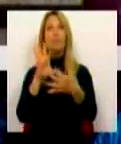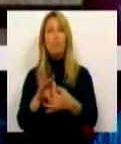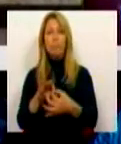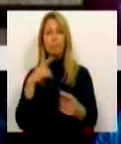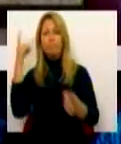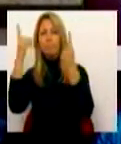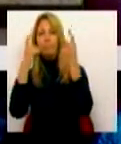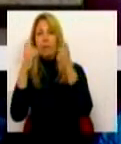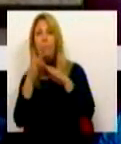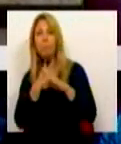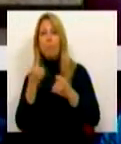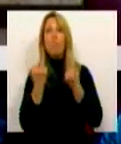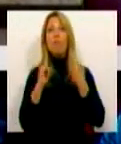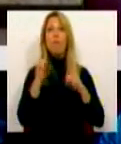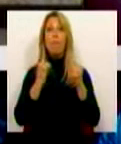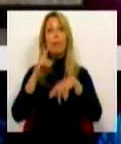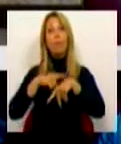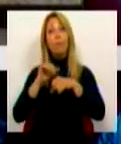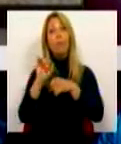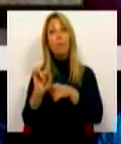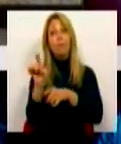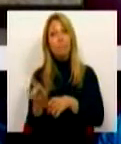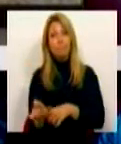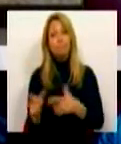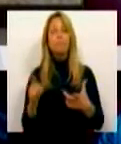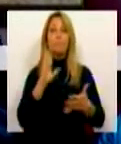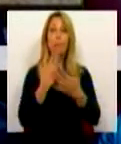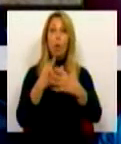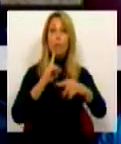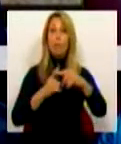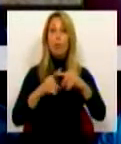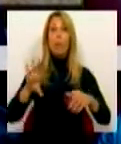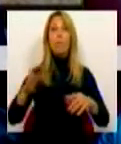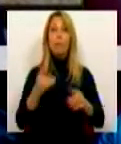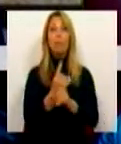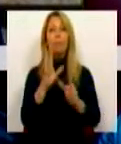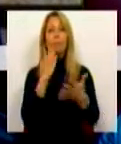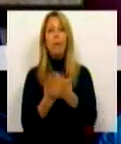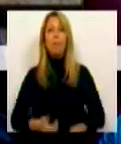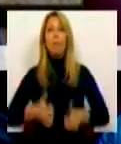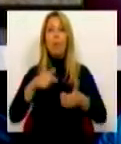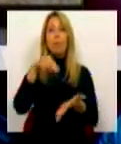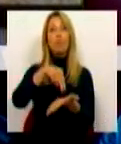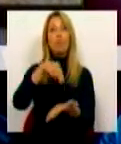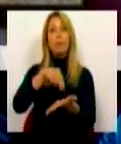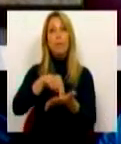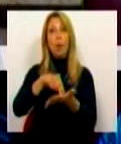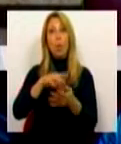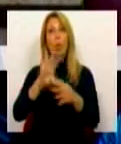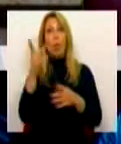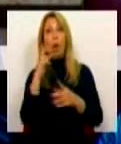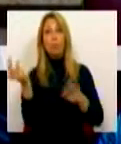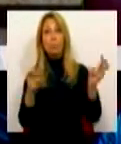movimentos do seu tempo e disso beneficiou o país, que assim melhor se posicionou perante os desafios da história.